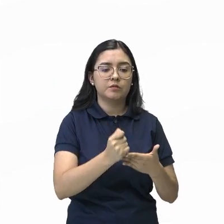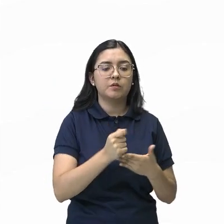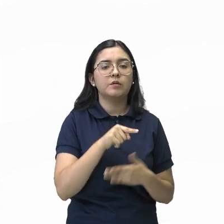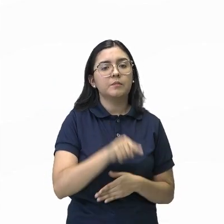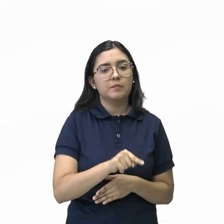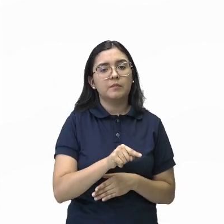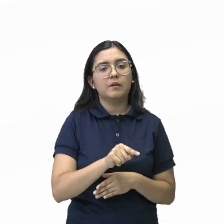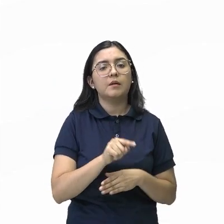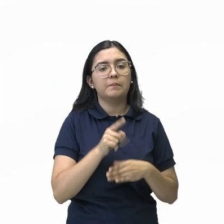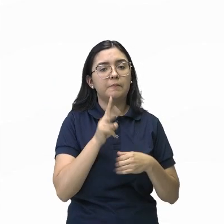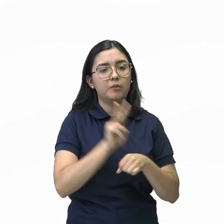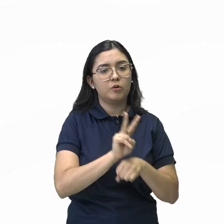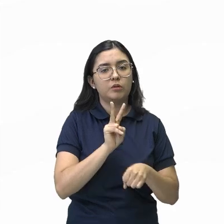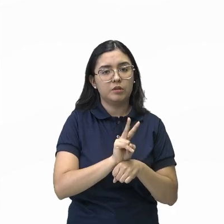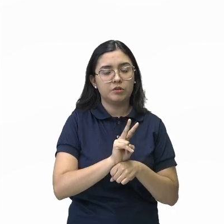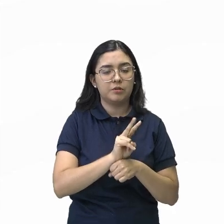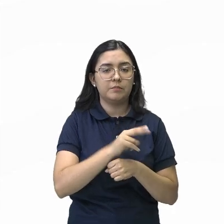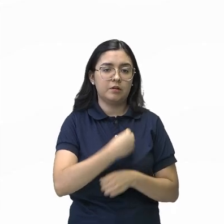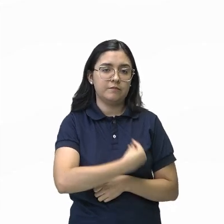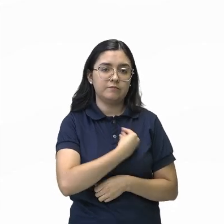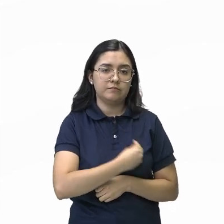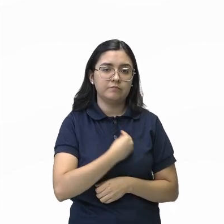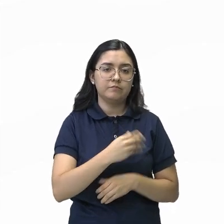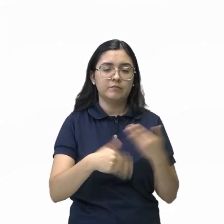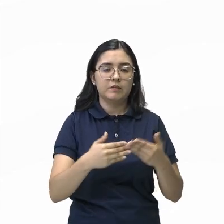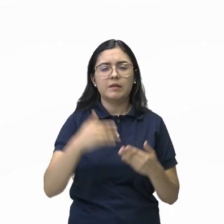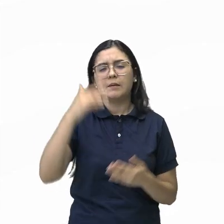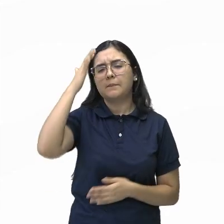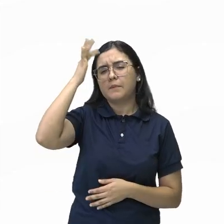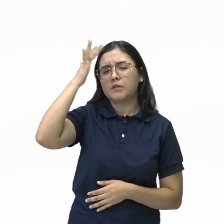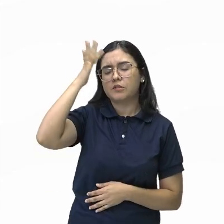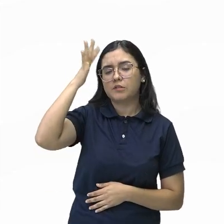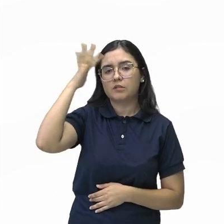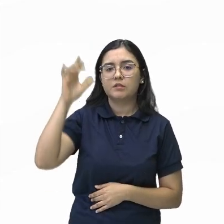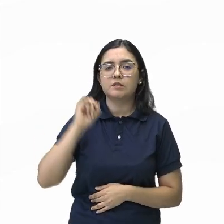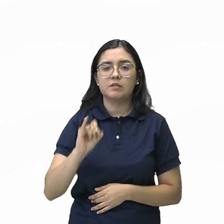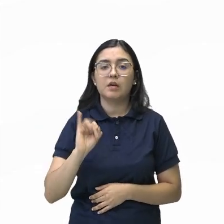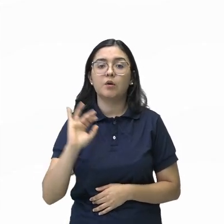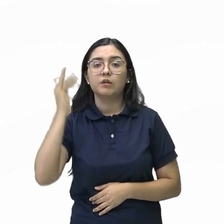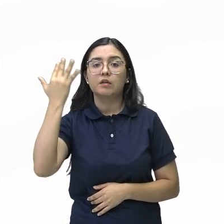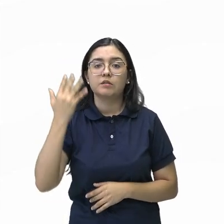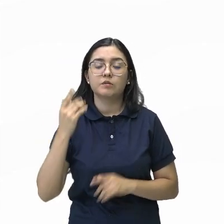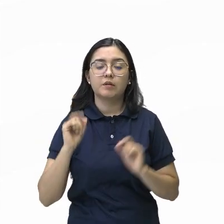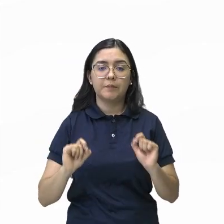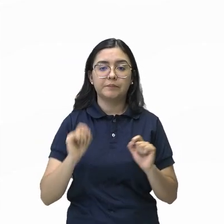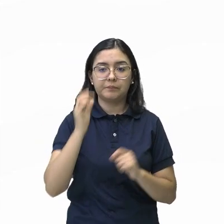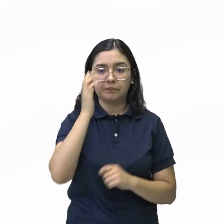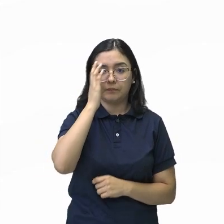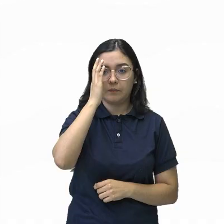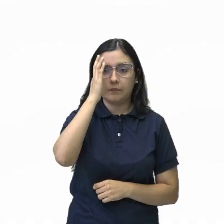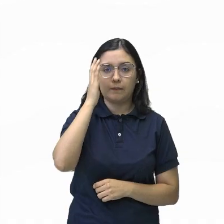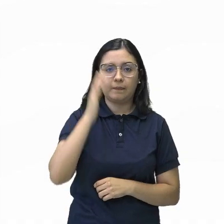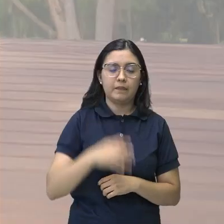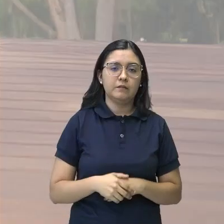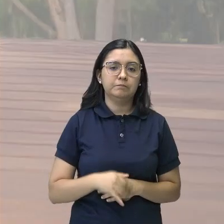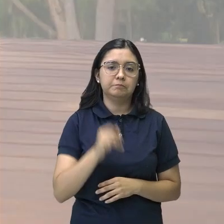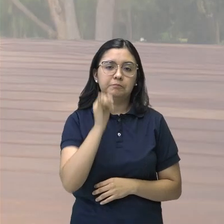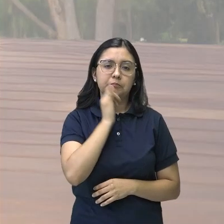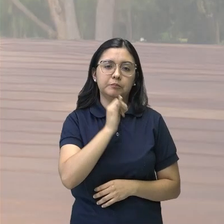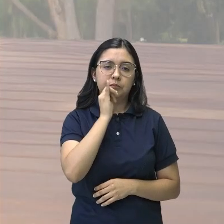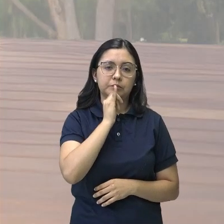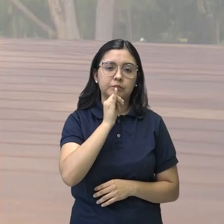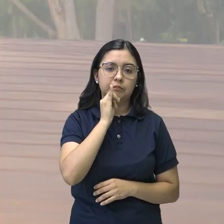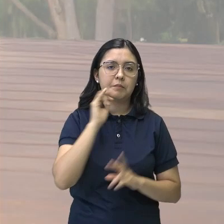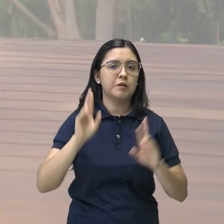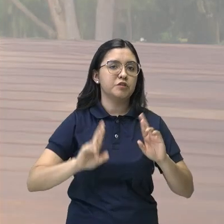o bem dessa espécie. Imagine só se ocorresse aí algum tipo de, vamos supor assim,